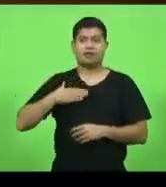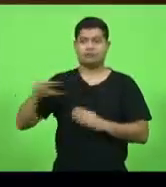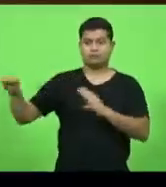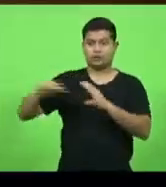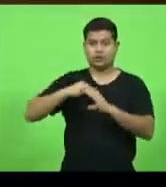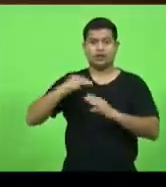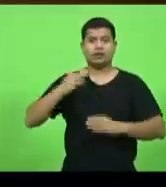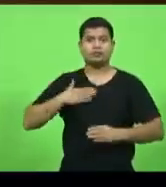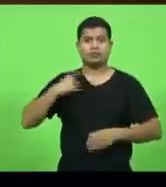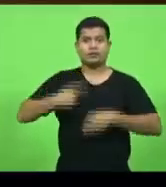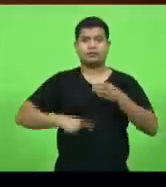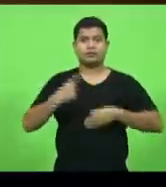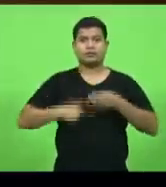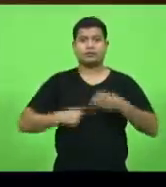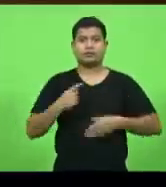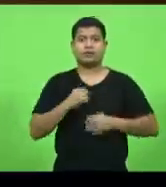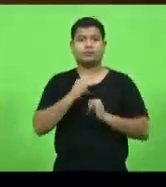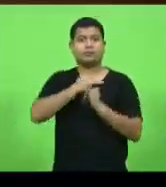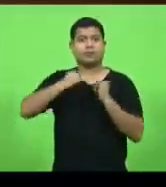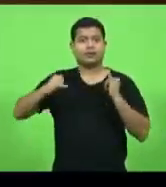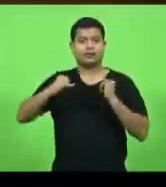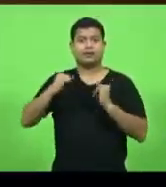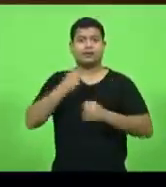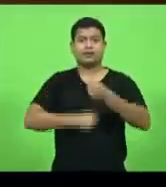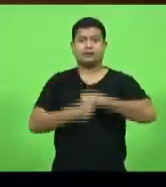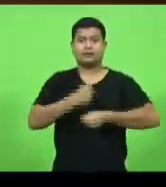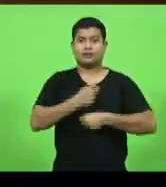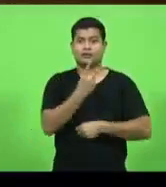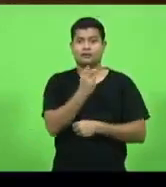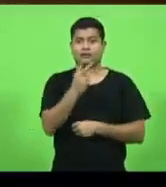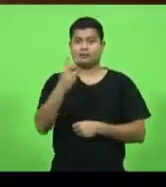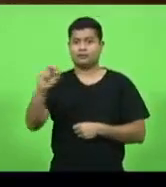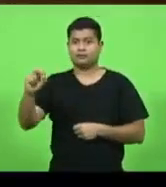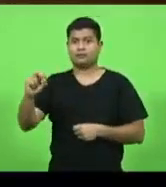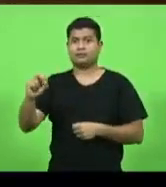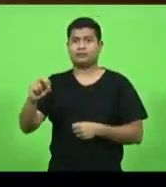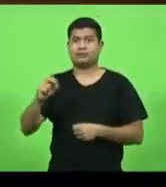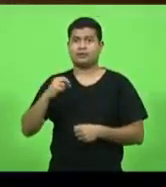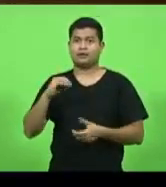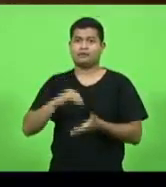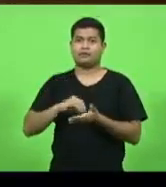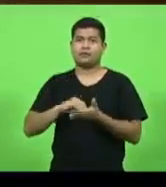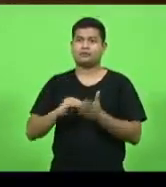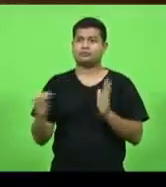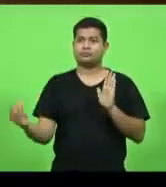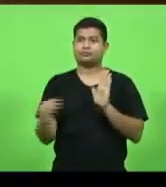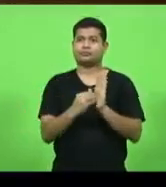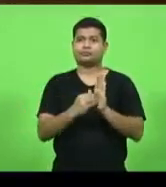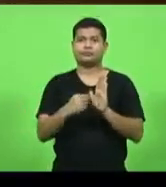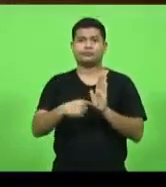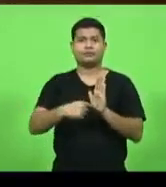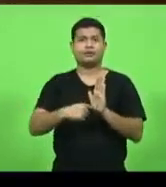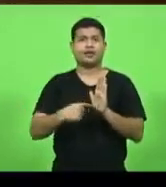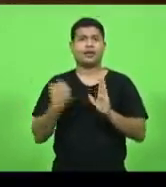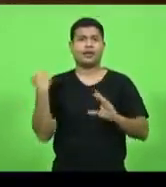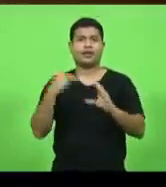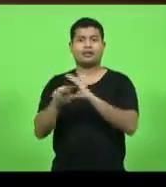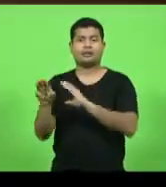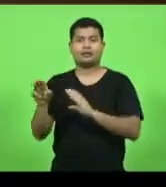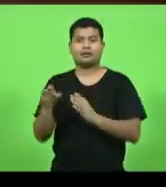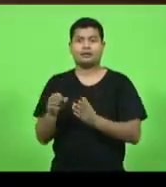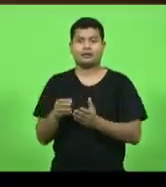comissão metade do ano passado. Este parágrafo está faltando aqui na mensagem. Está induzindo